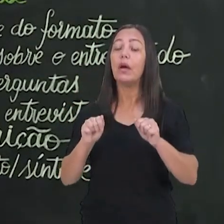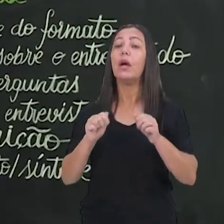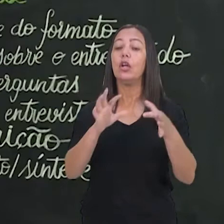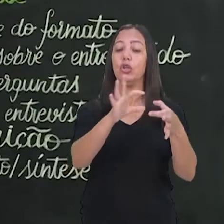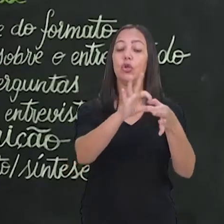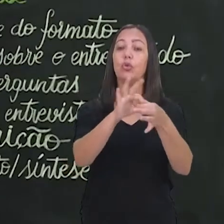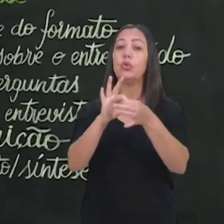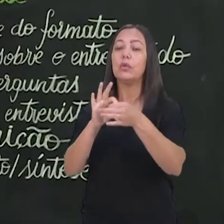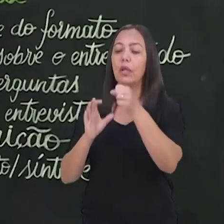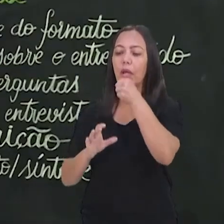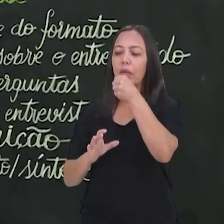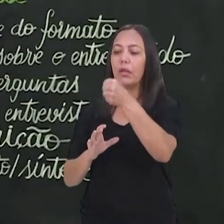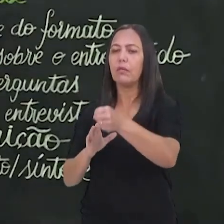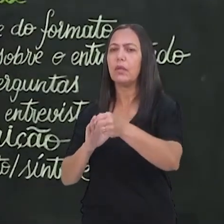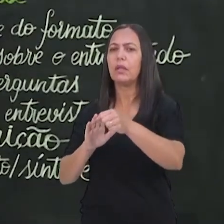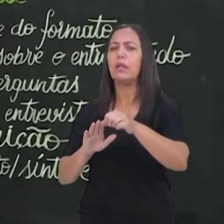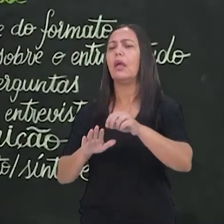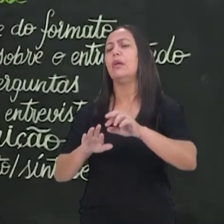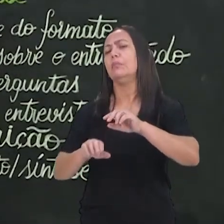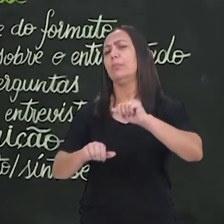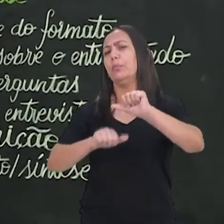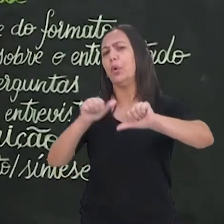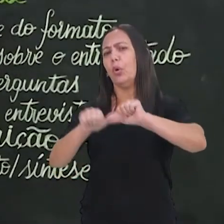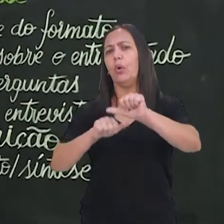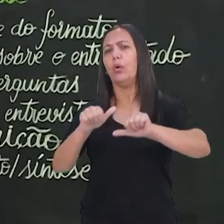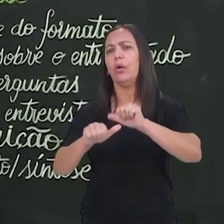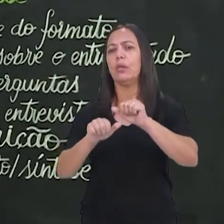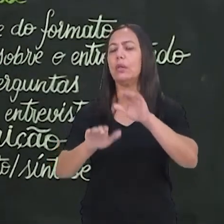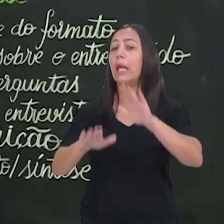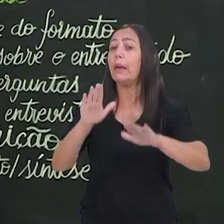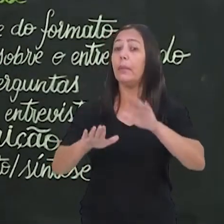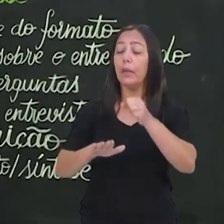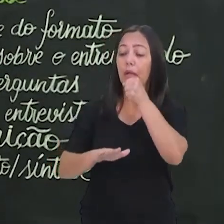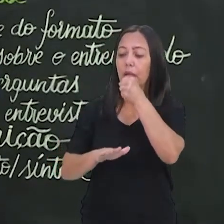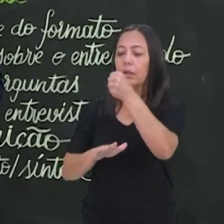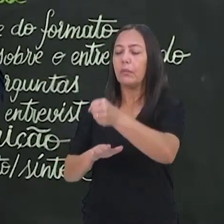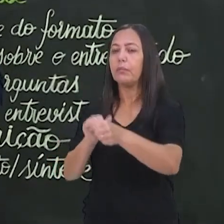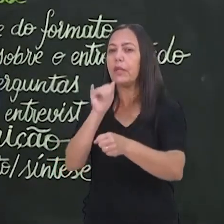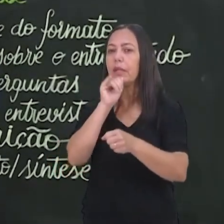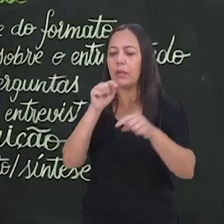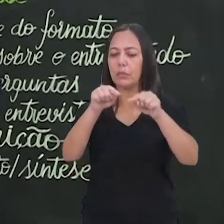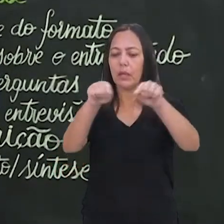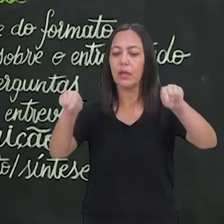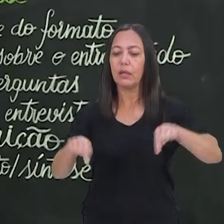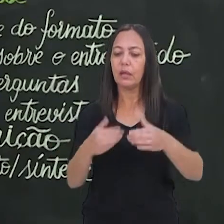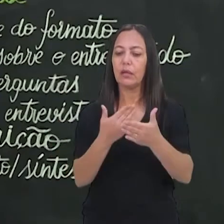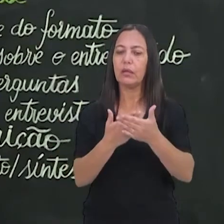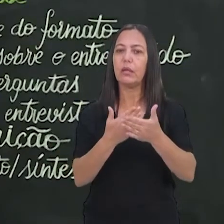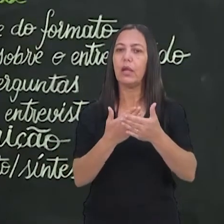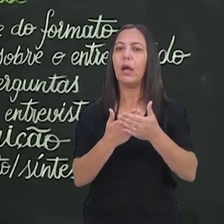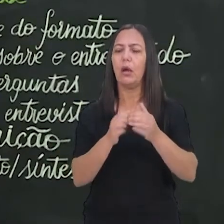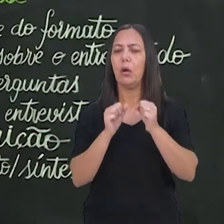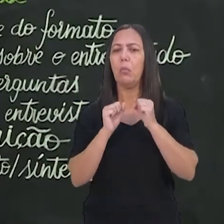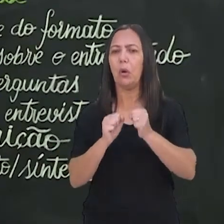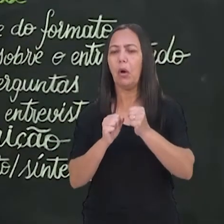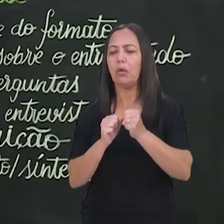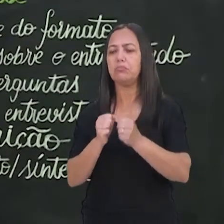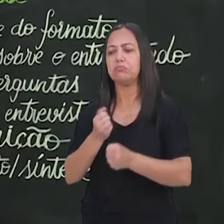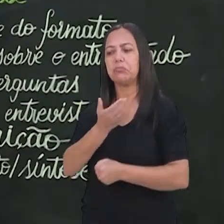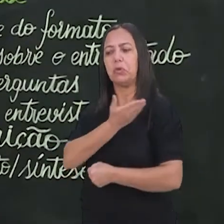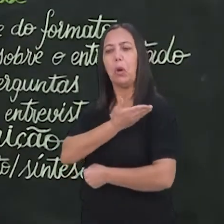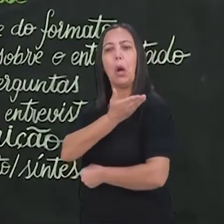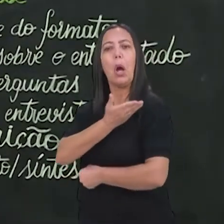contexto da entrevista vão variar conforme o tipo de entrevista que é realizado. Na sala de aula, muitas vezes, você pode ser solicitado a fazer uma entrevista